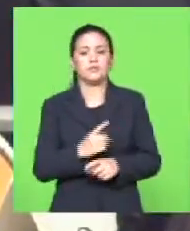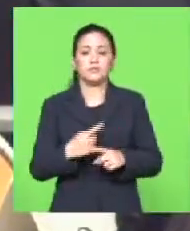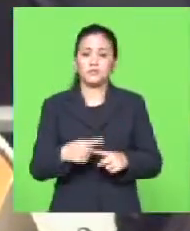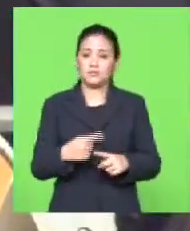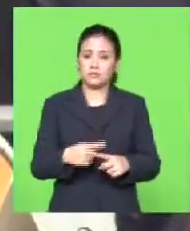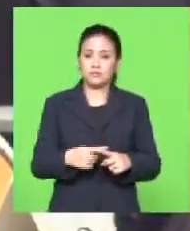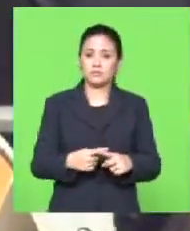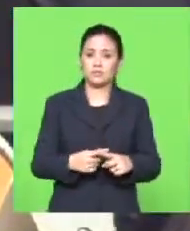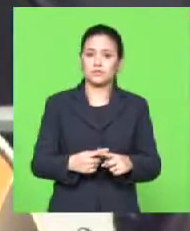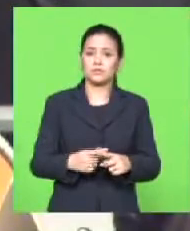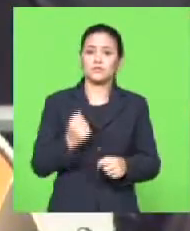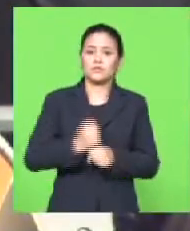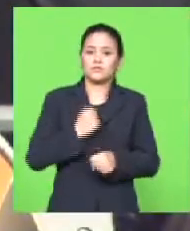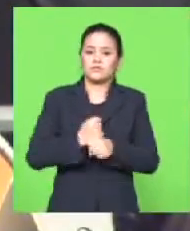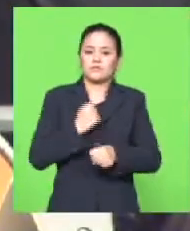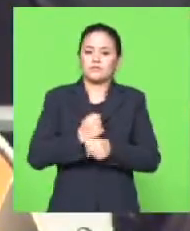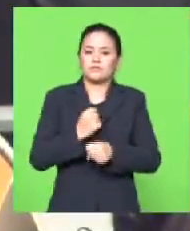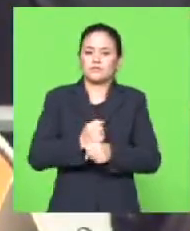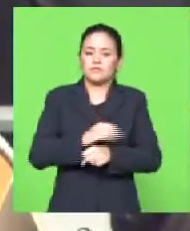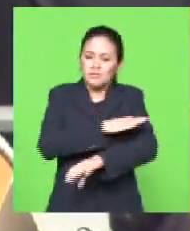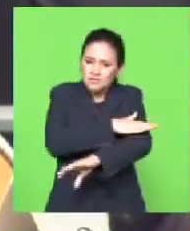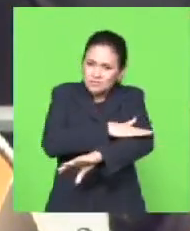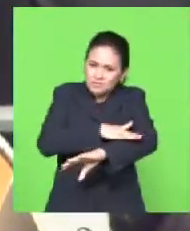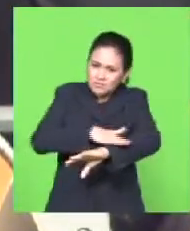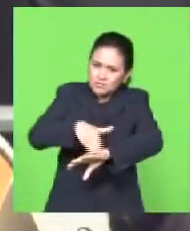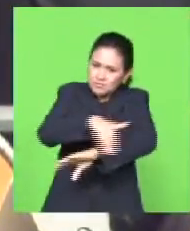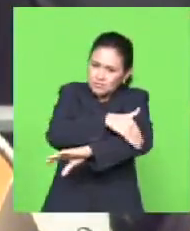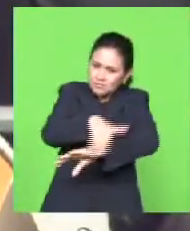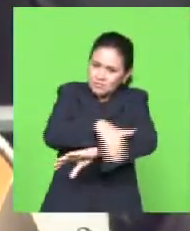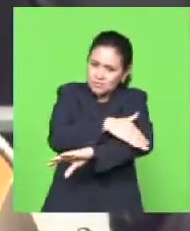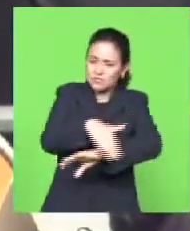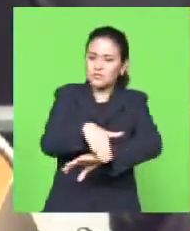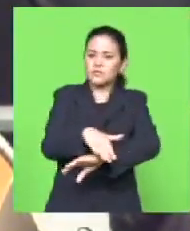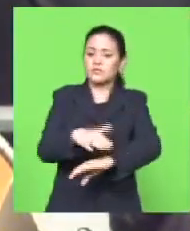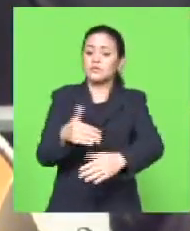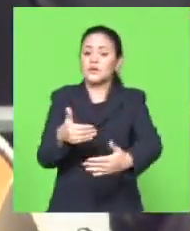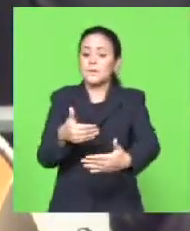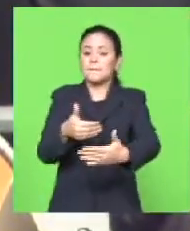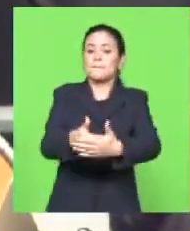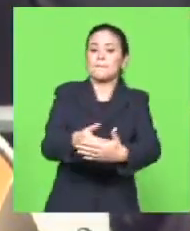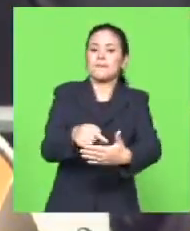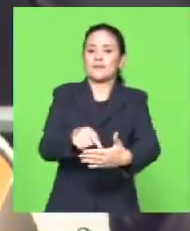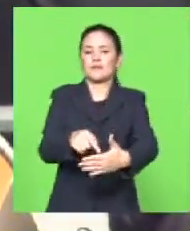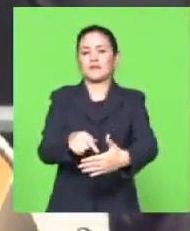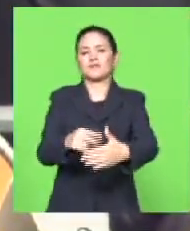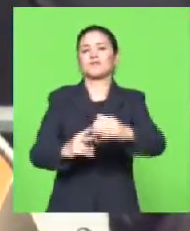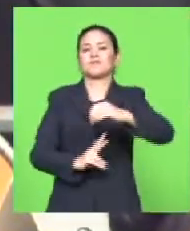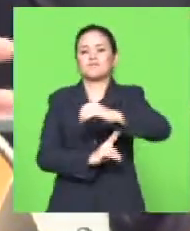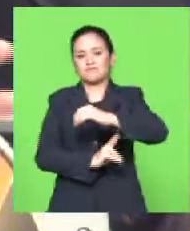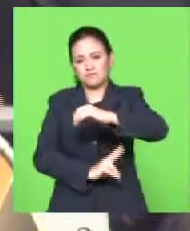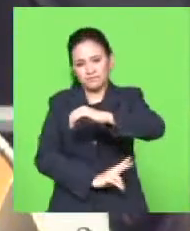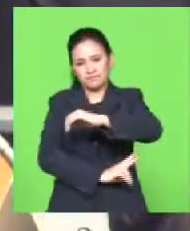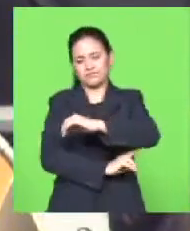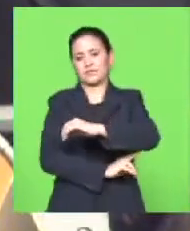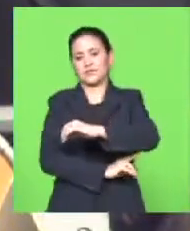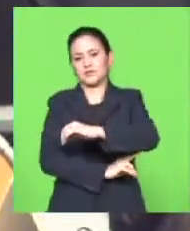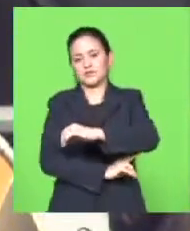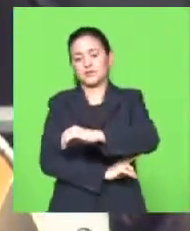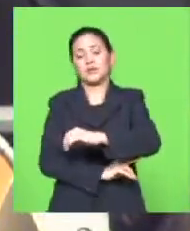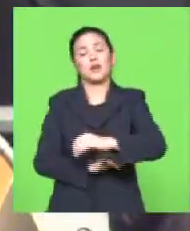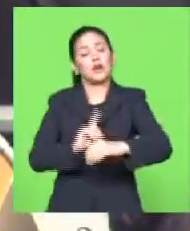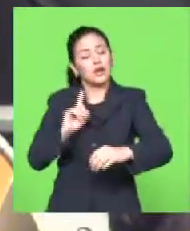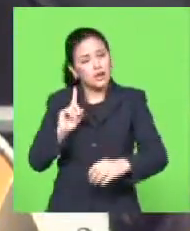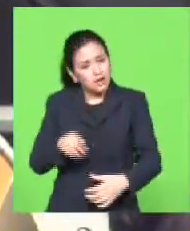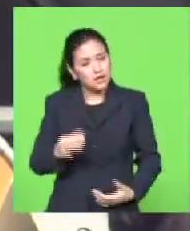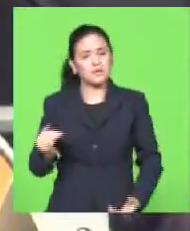cabeça da ponte. Então, assim, para dar continuidade, pelo menos na recuperação da ponte, já que já tem uma emenda, vai ser muito importante. Eu acho